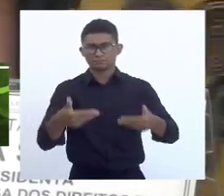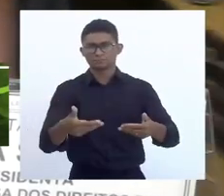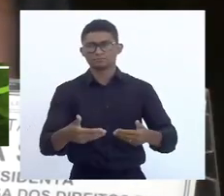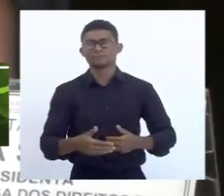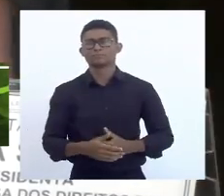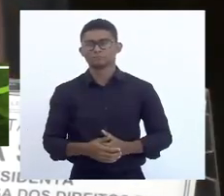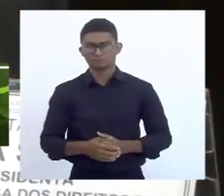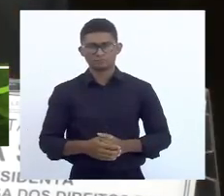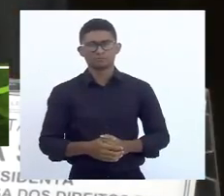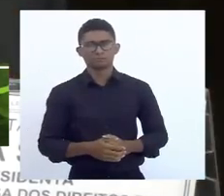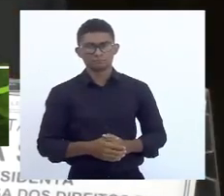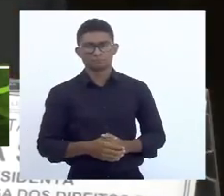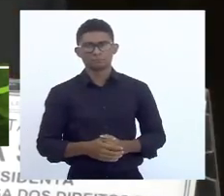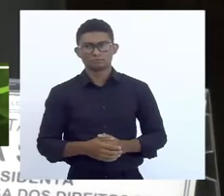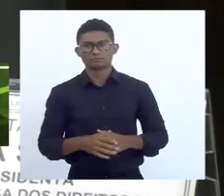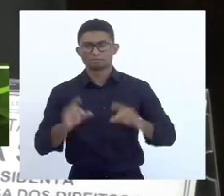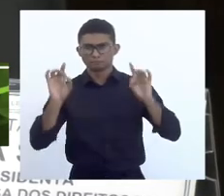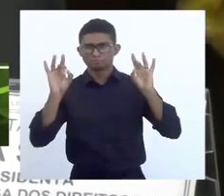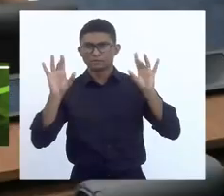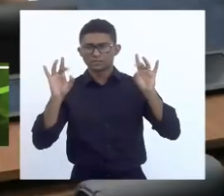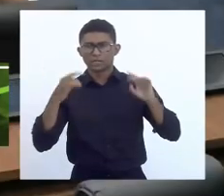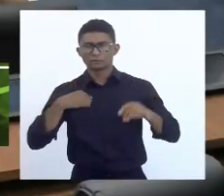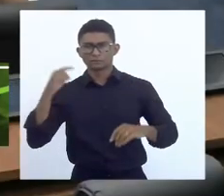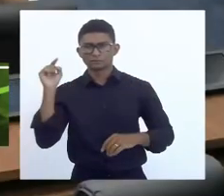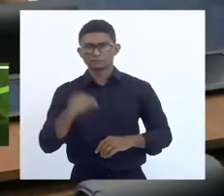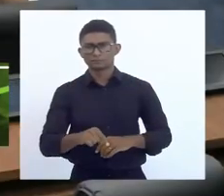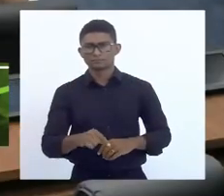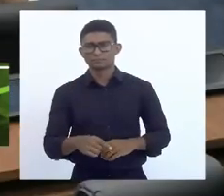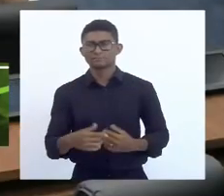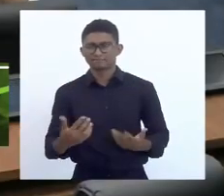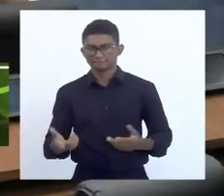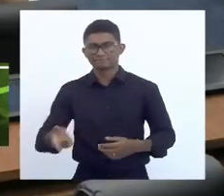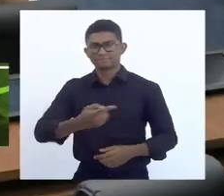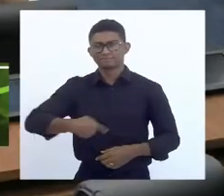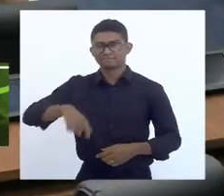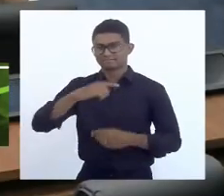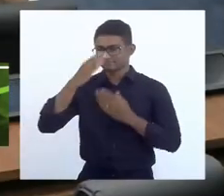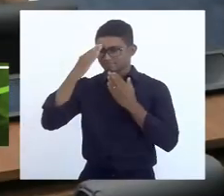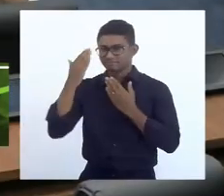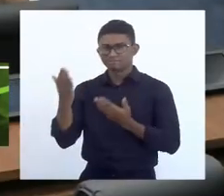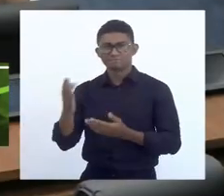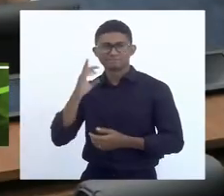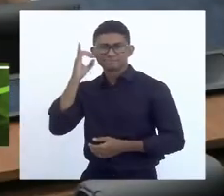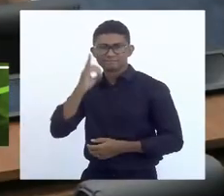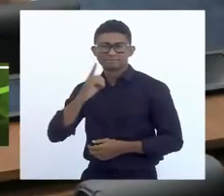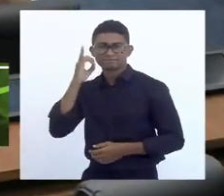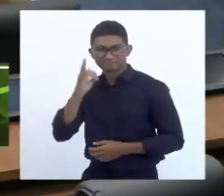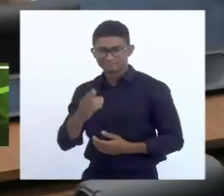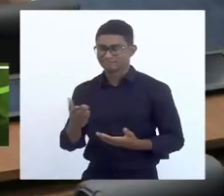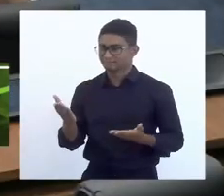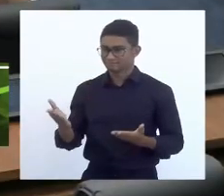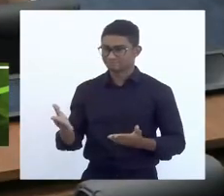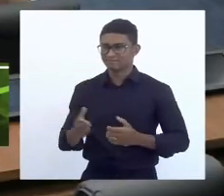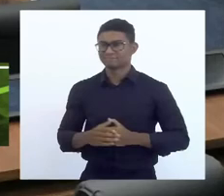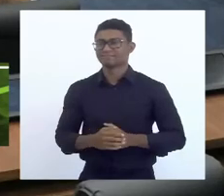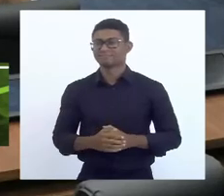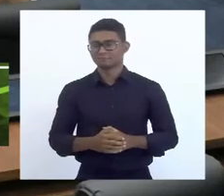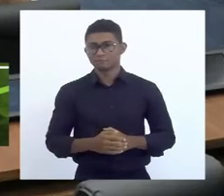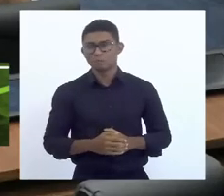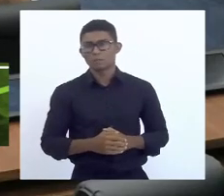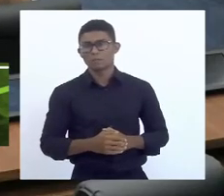Muito obrigada. Foi muito especial estar aqui com vocês. Nós é que agradecemos, hoje, deputada, por abrilhantar a